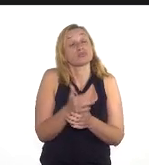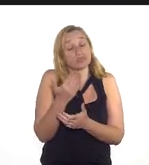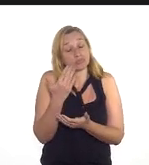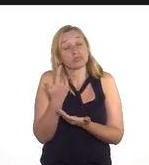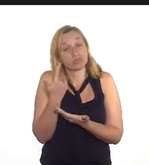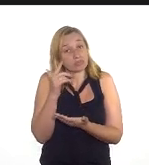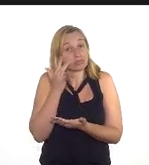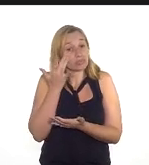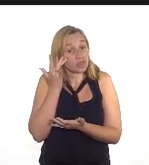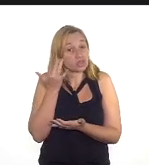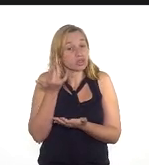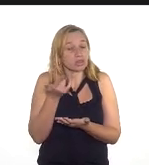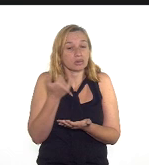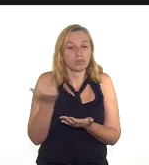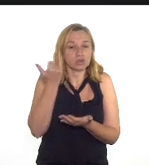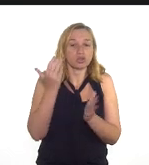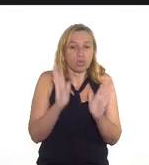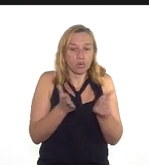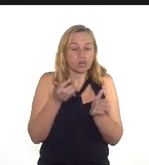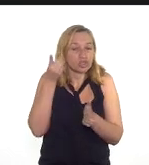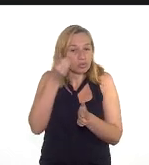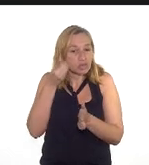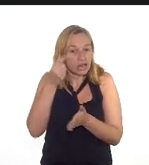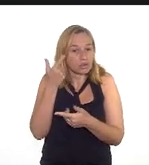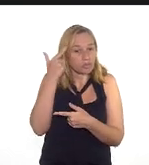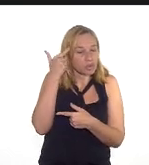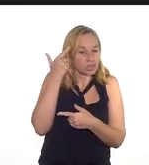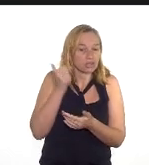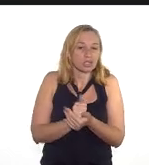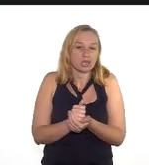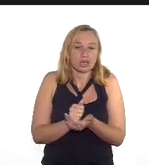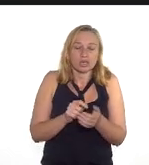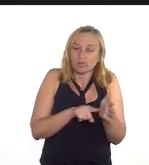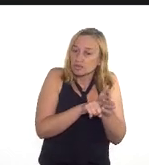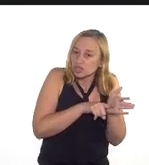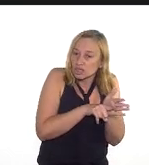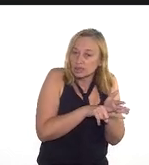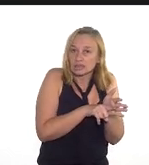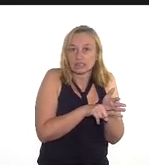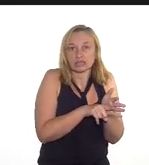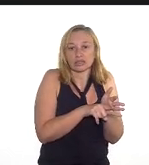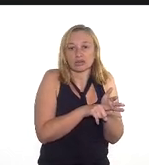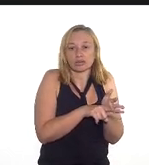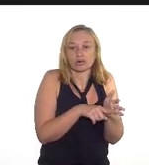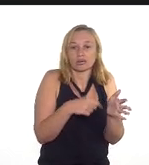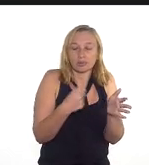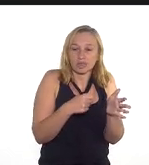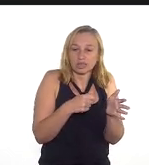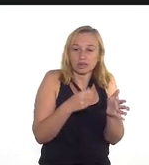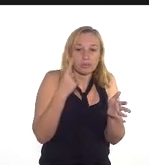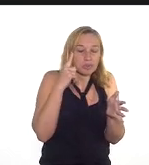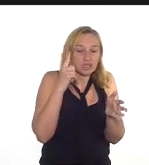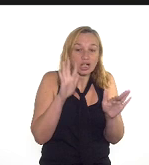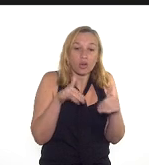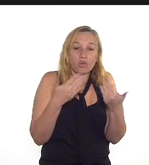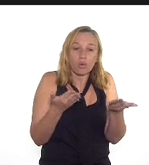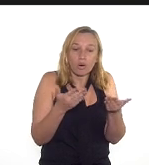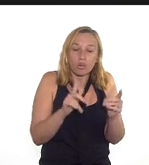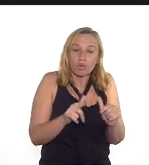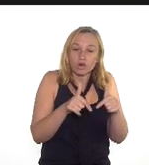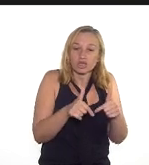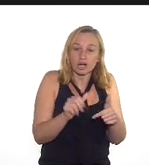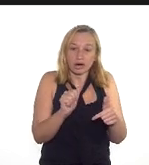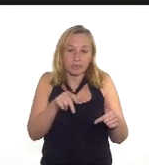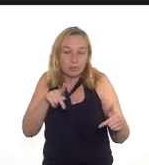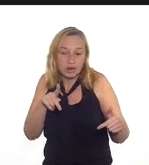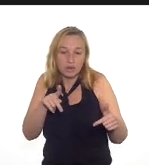isso importante. Então, hoje, senhores deputados, eu penso assim, com relação à fiscalização, nós temos que ficar pensando qual é o efetivo da ANP